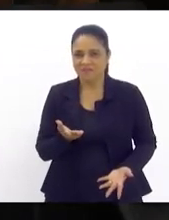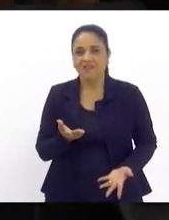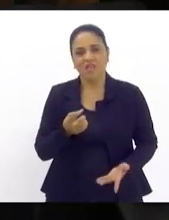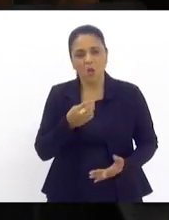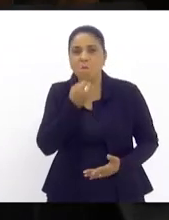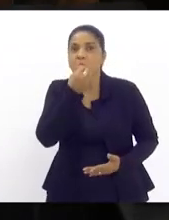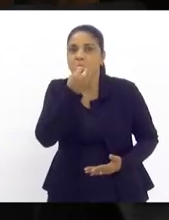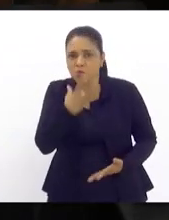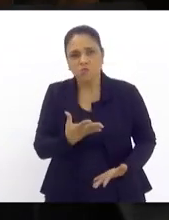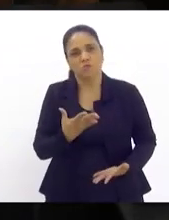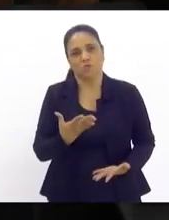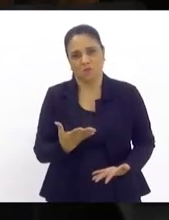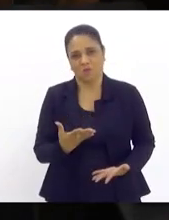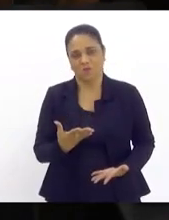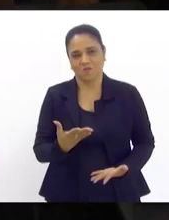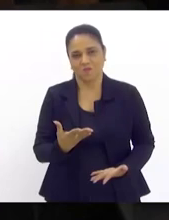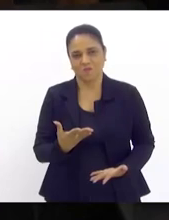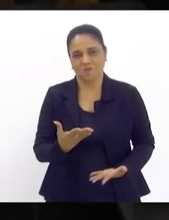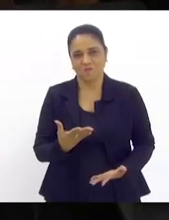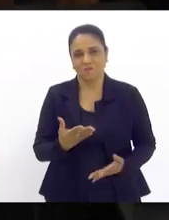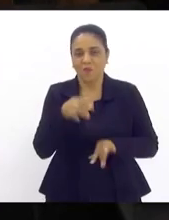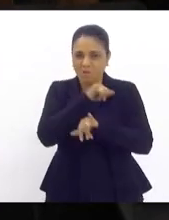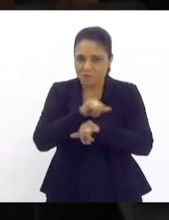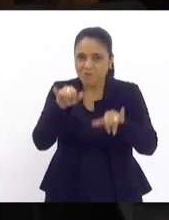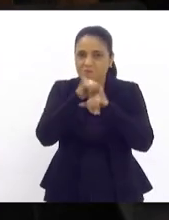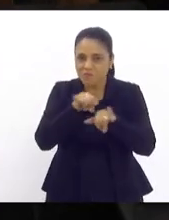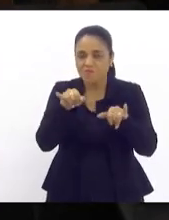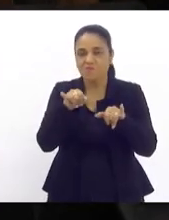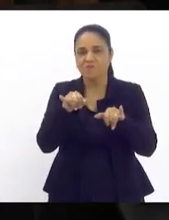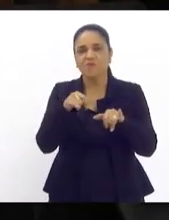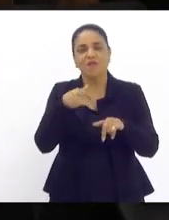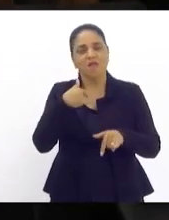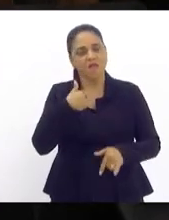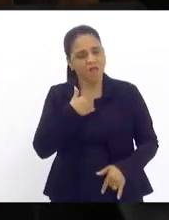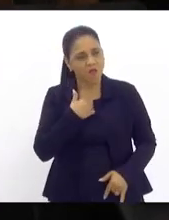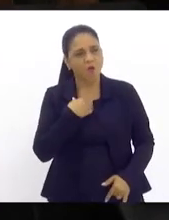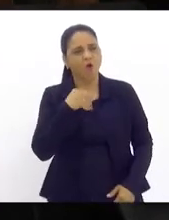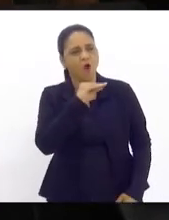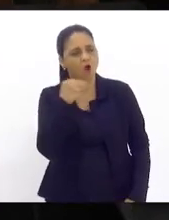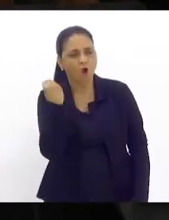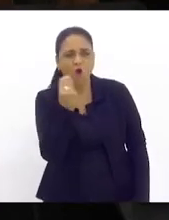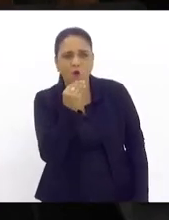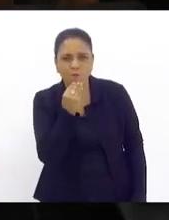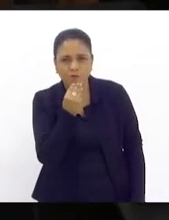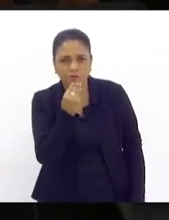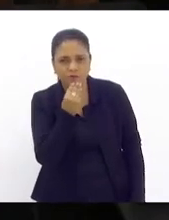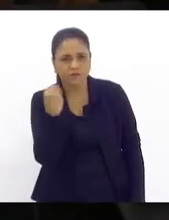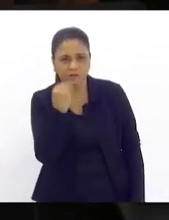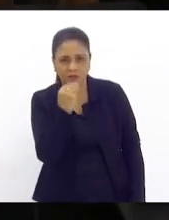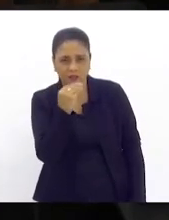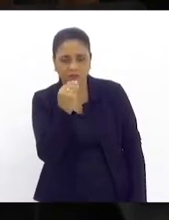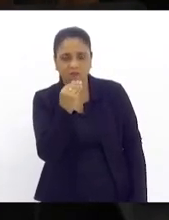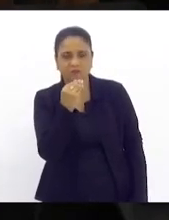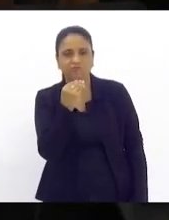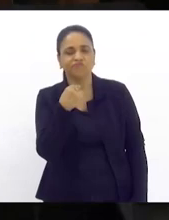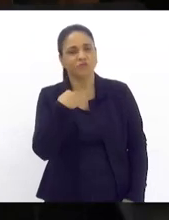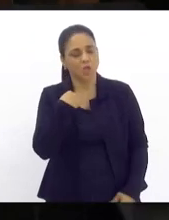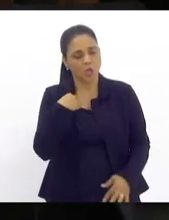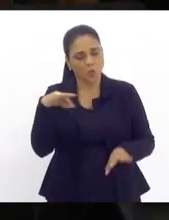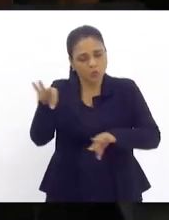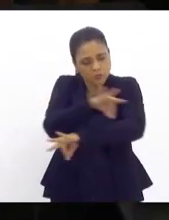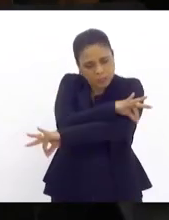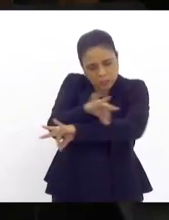imensurável. Senhora presidente, já tive a oportunidade, como engenheiro que